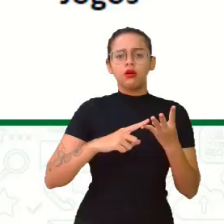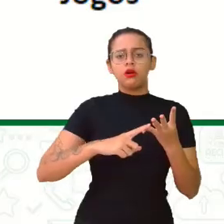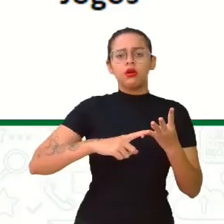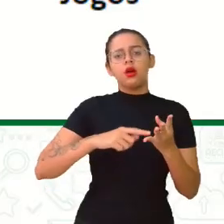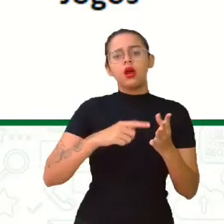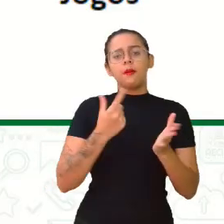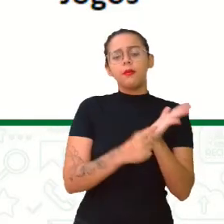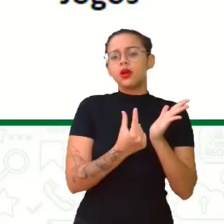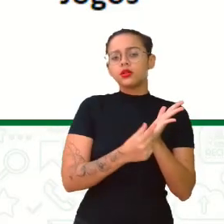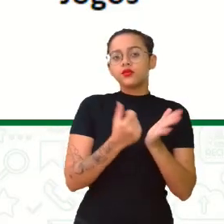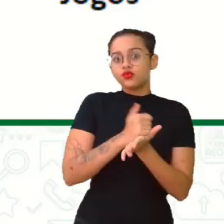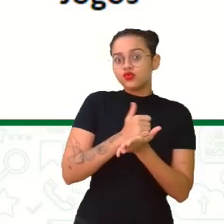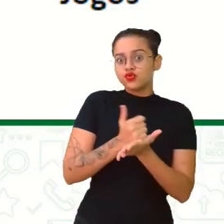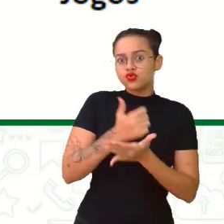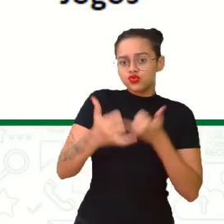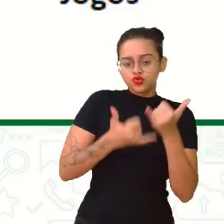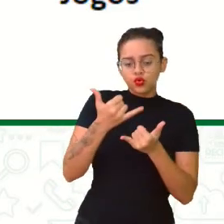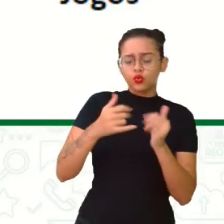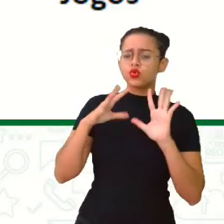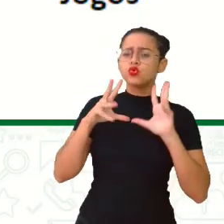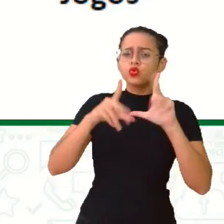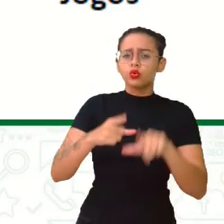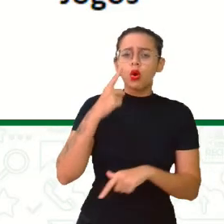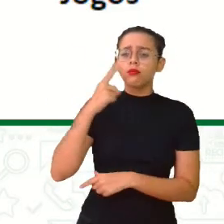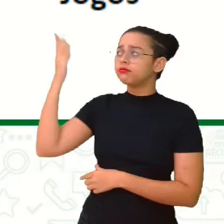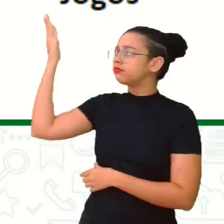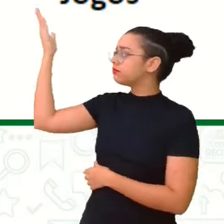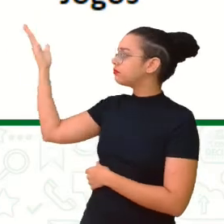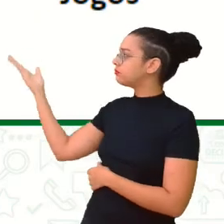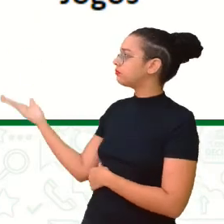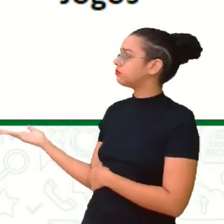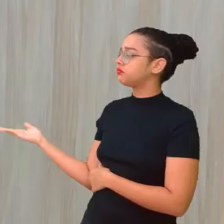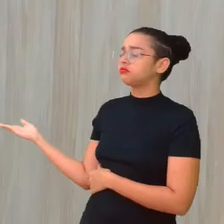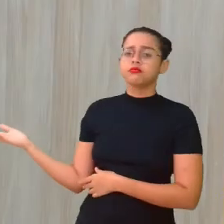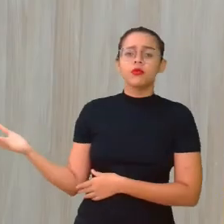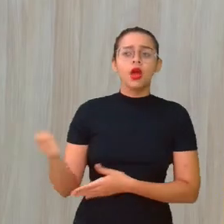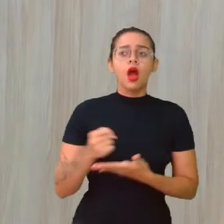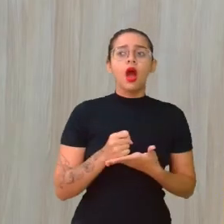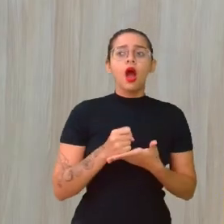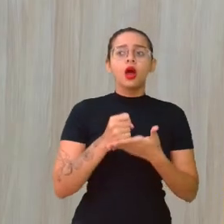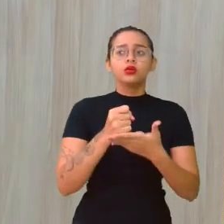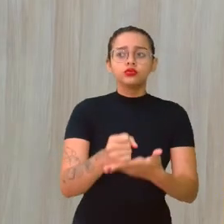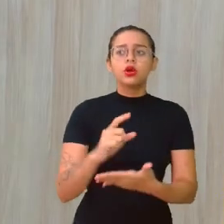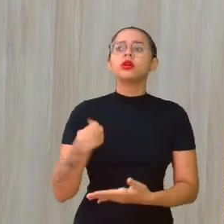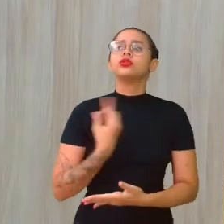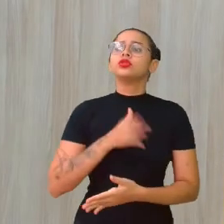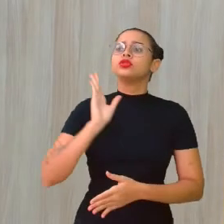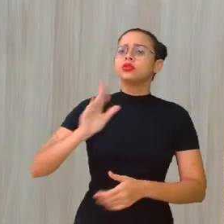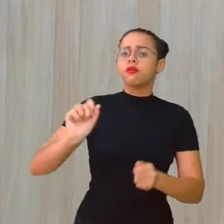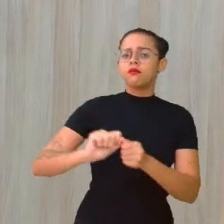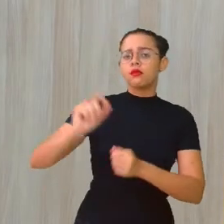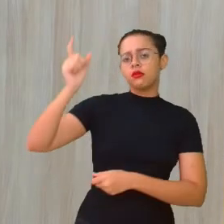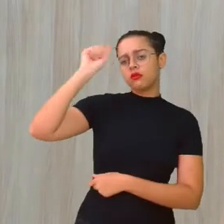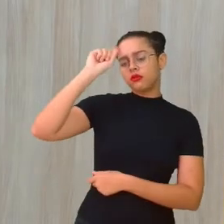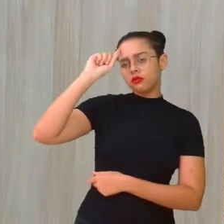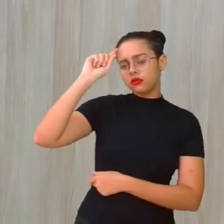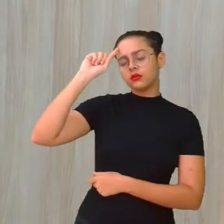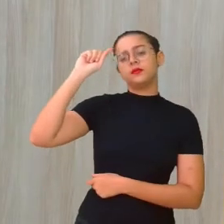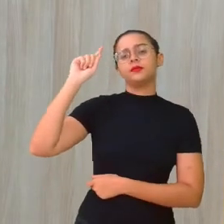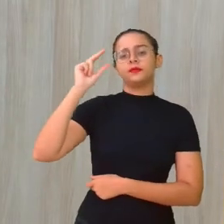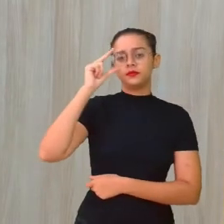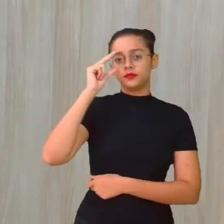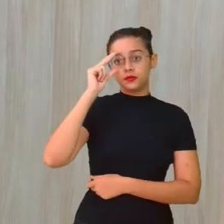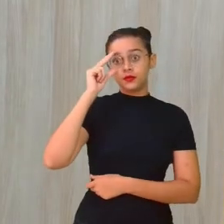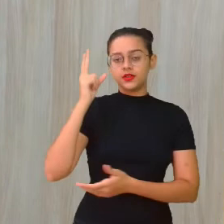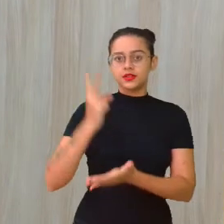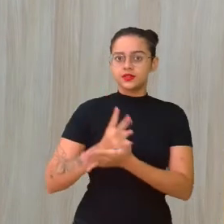e jogos. Então, olha, tudo isso para ajudar, né, o que a gente já faz no nosso dia a dia, para a gente ir